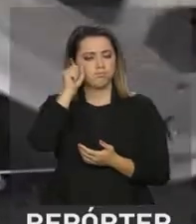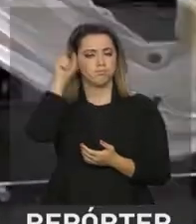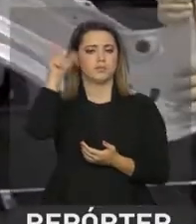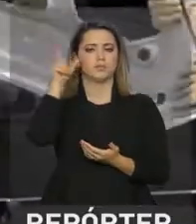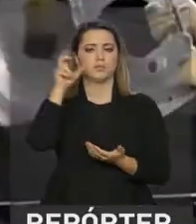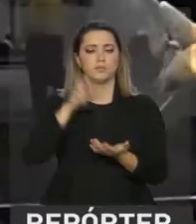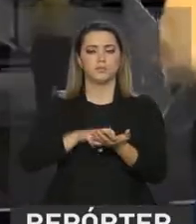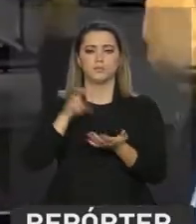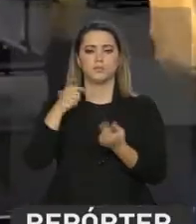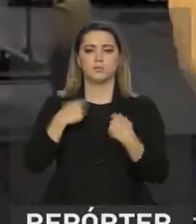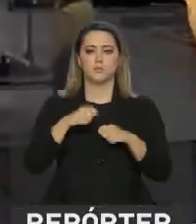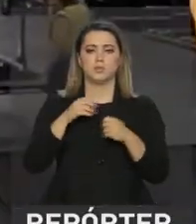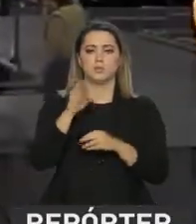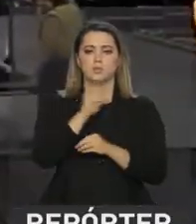tem que ter seus direitos garantidos